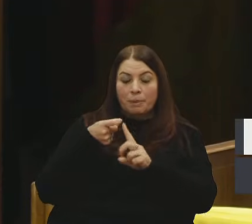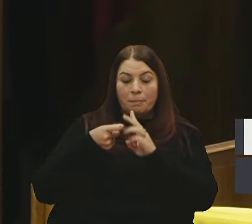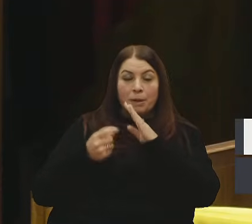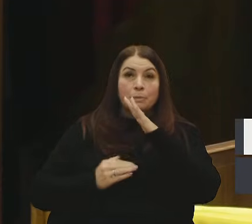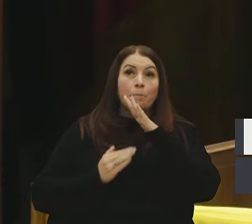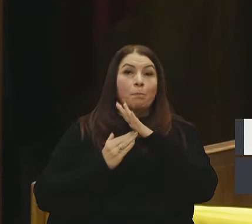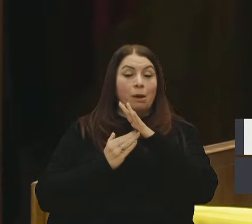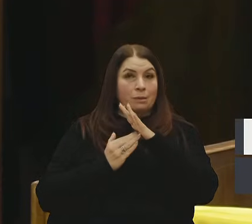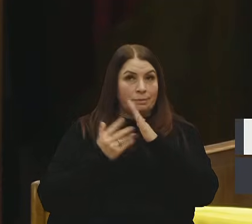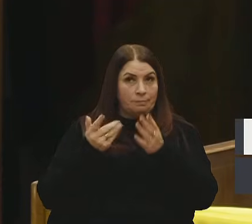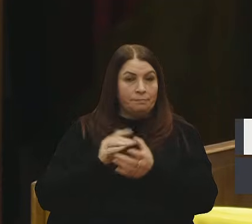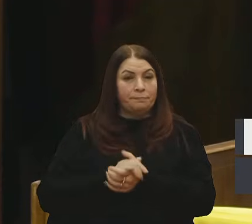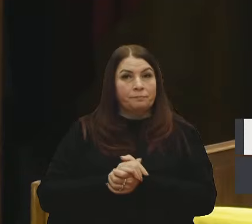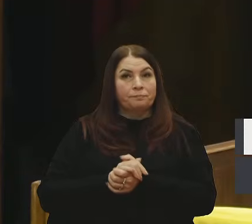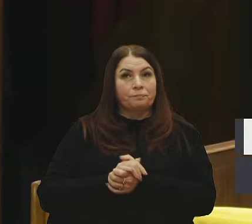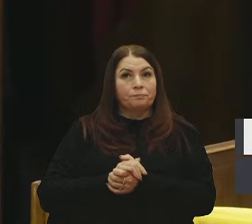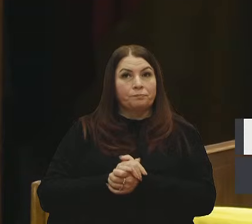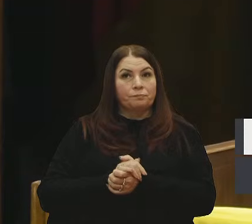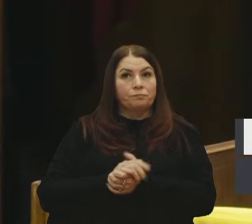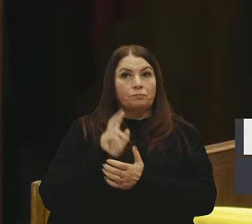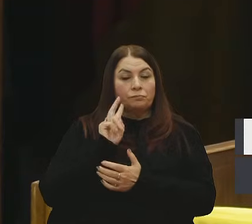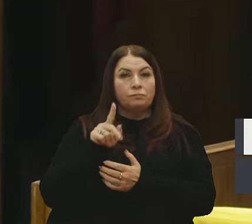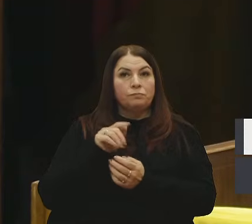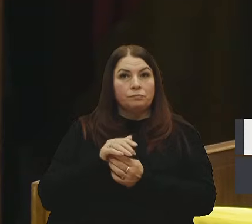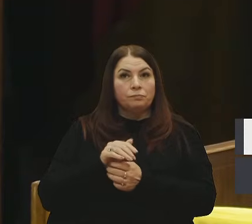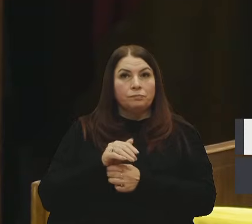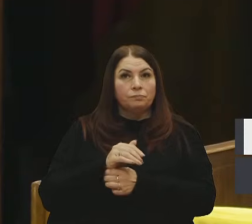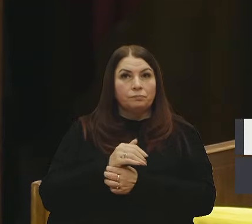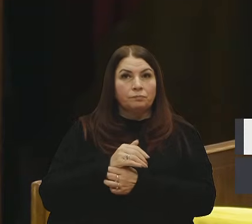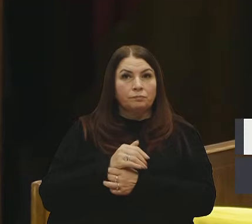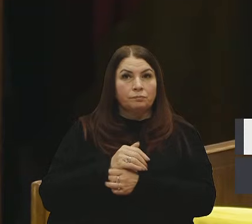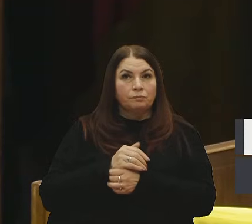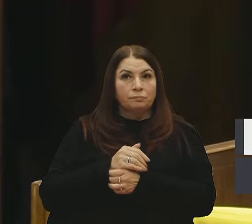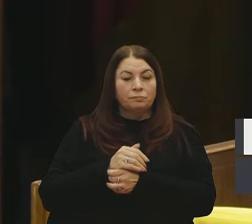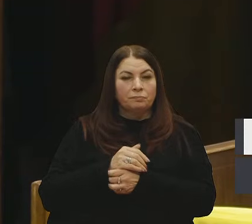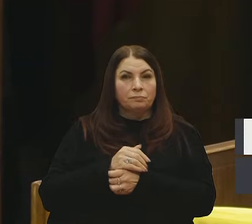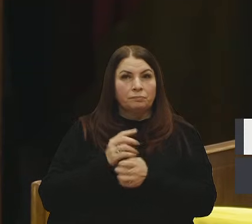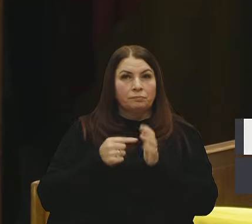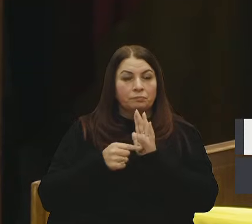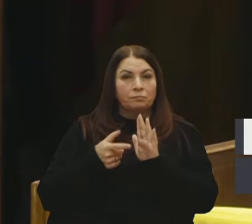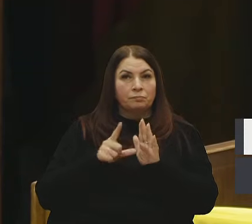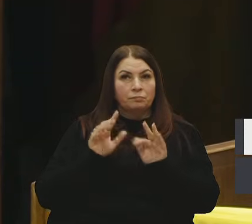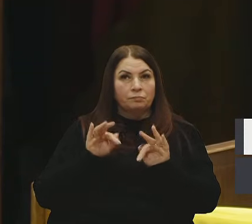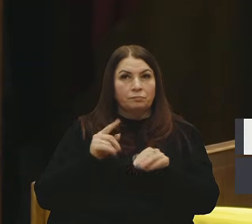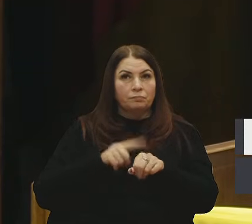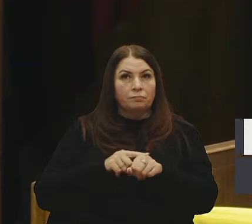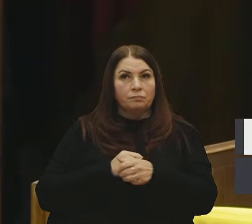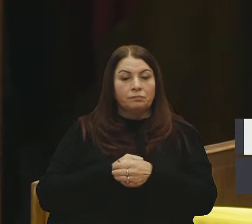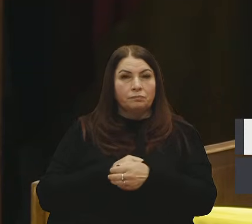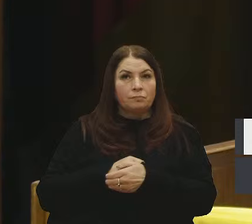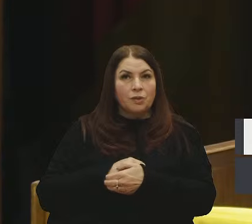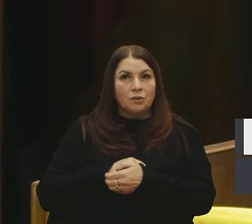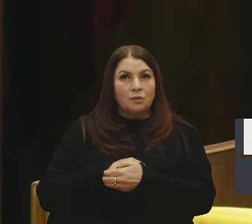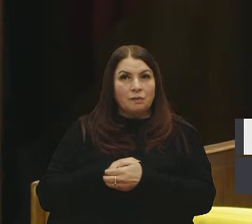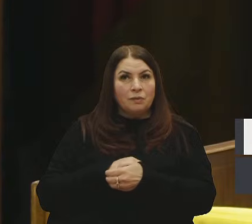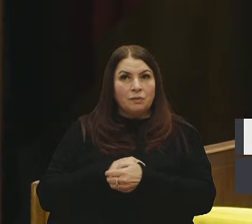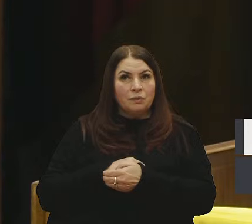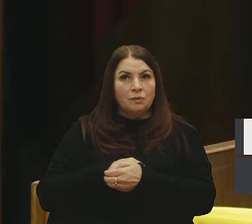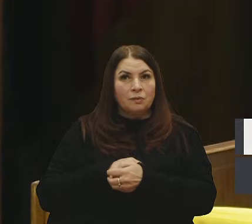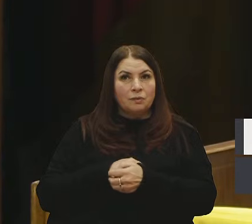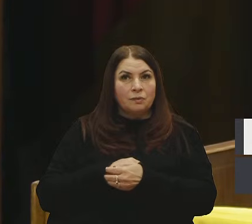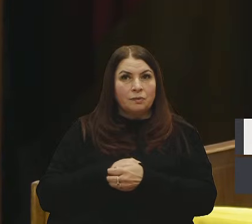máxima. Agora, olha só essa parte aqui, que eu quero mostrar para vocês antes que termine o tempo aqui.